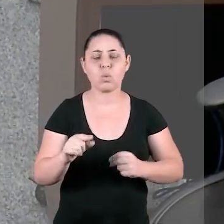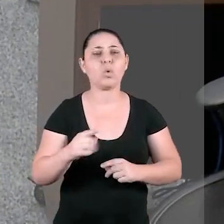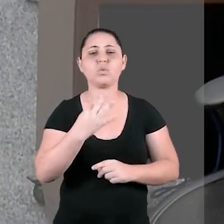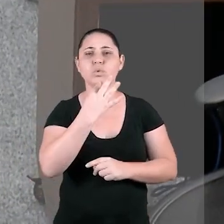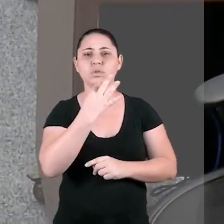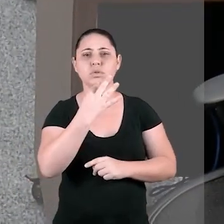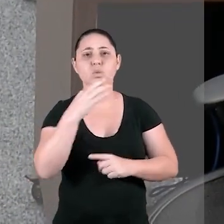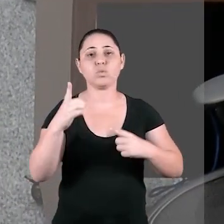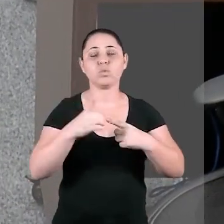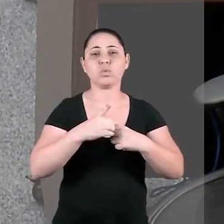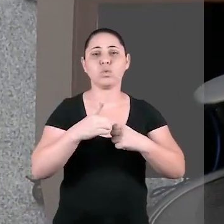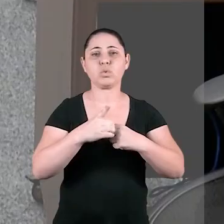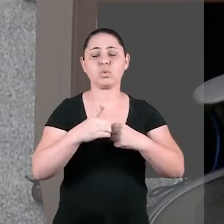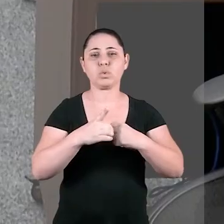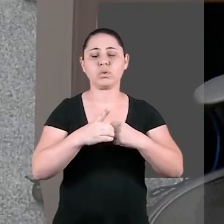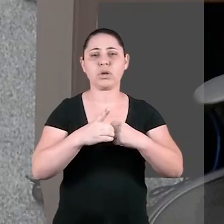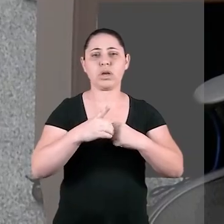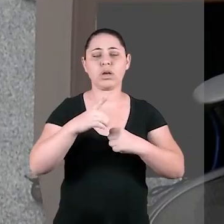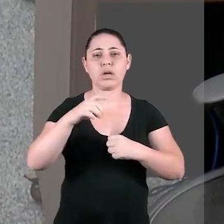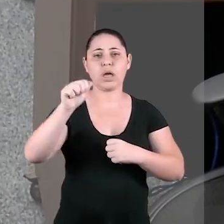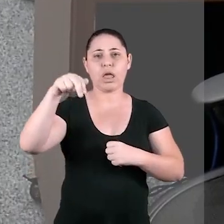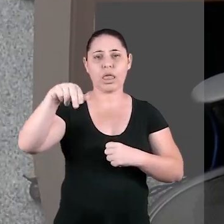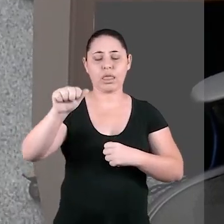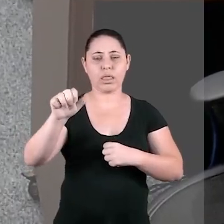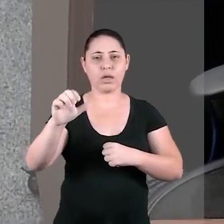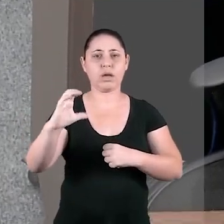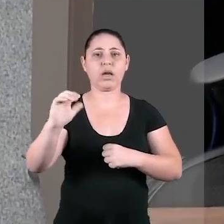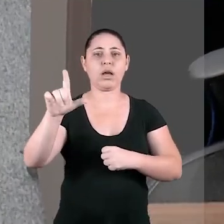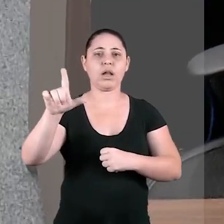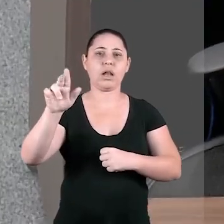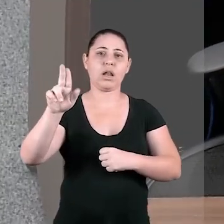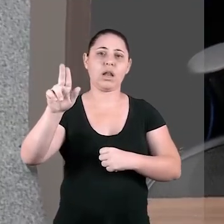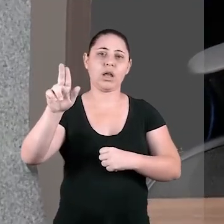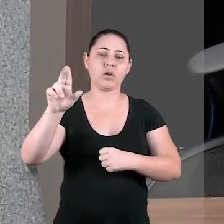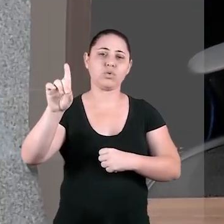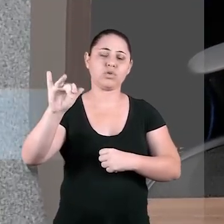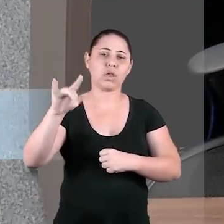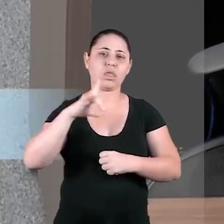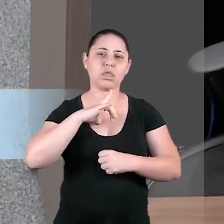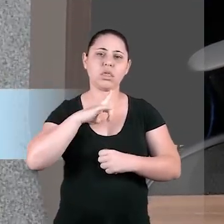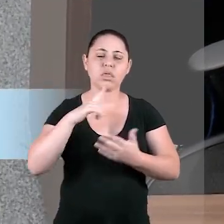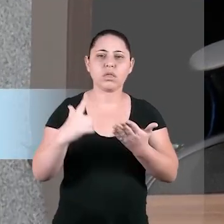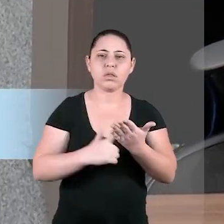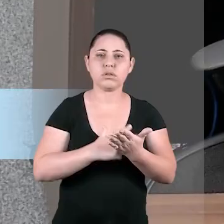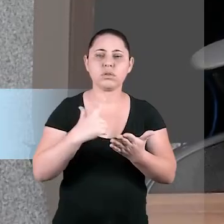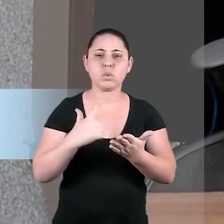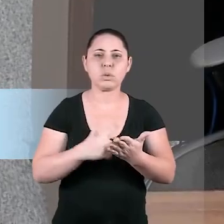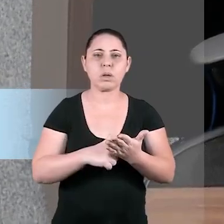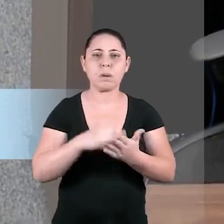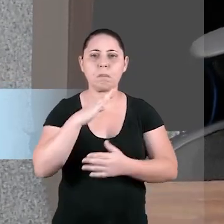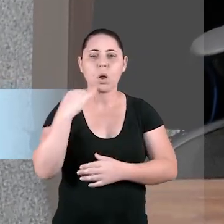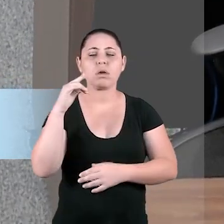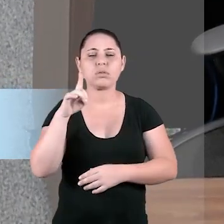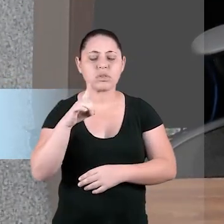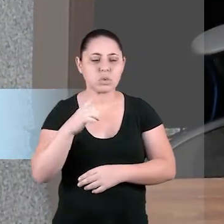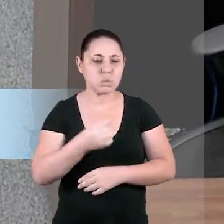eu conheci a doutora Ana Cláudia Quintana Arantes. Eu não sei se todo mundo conhece, ela tem um livro, A